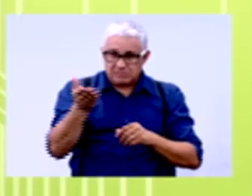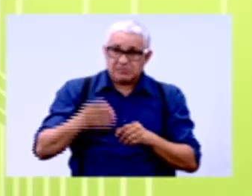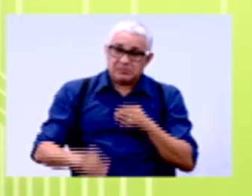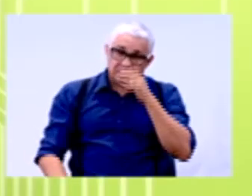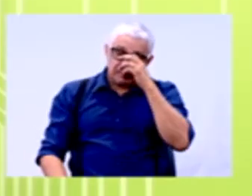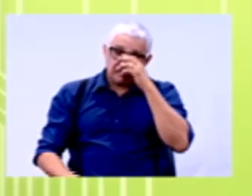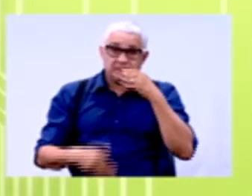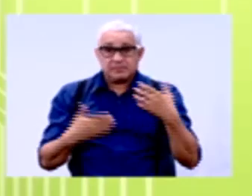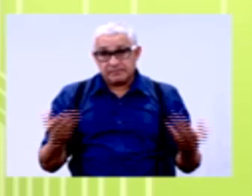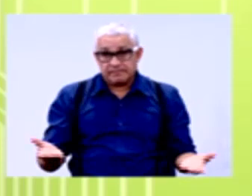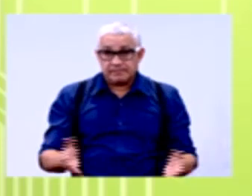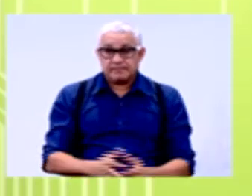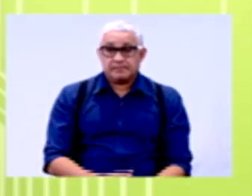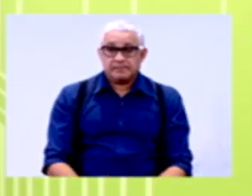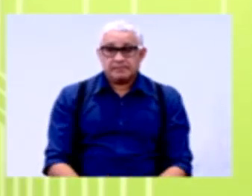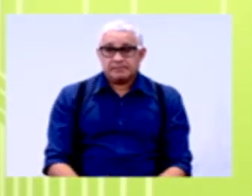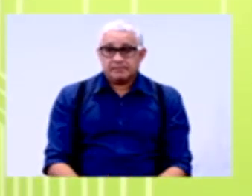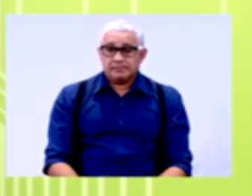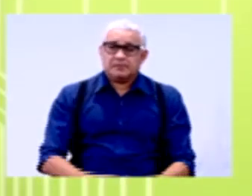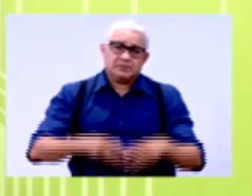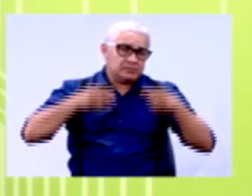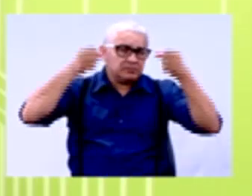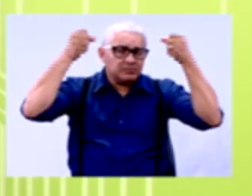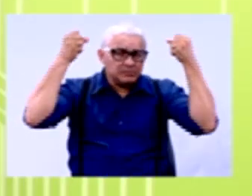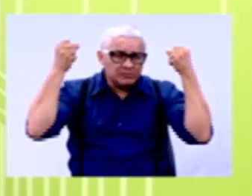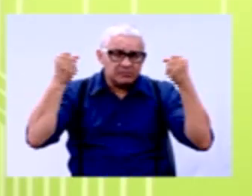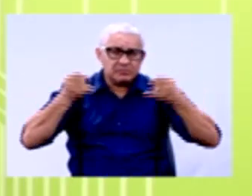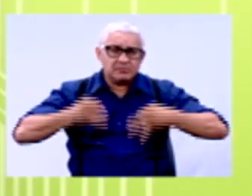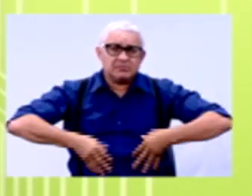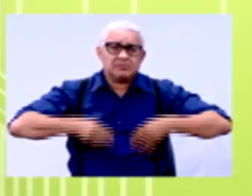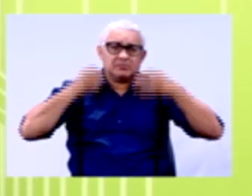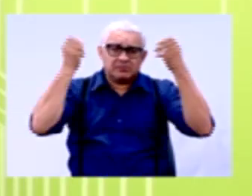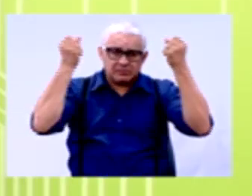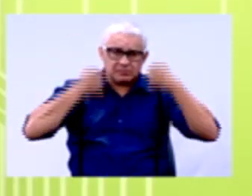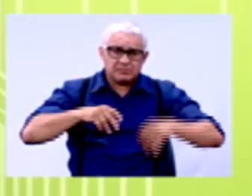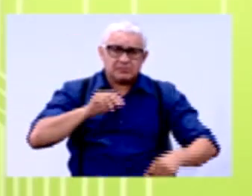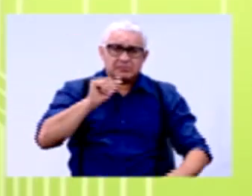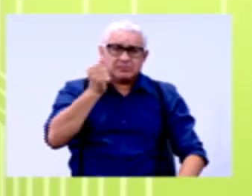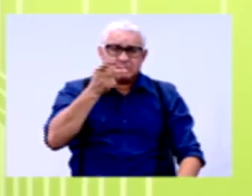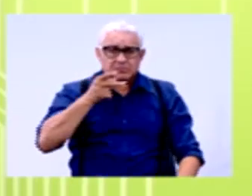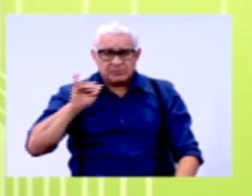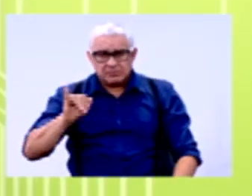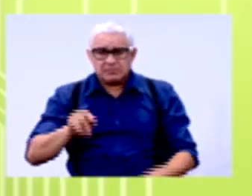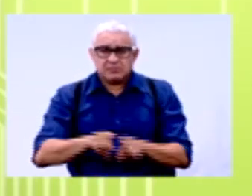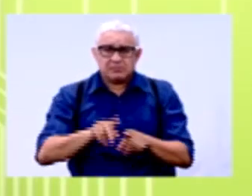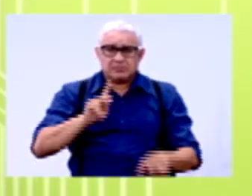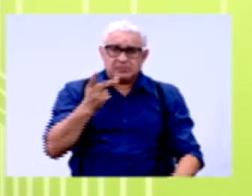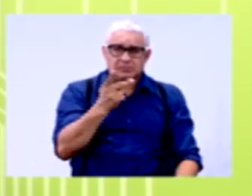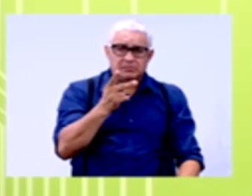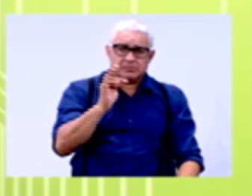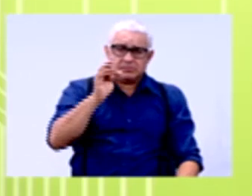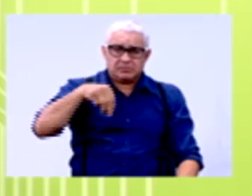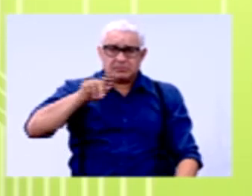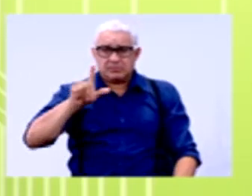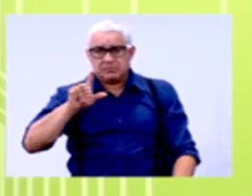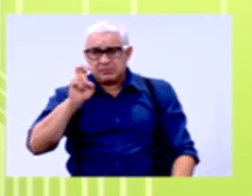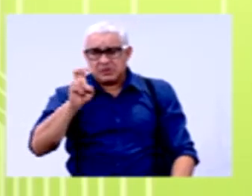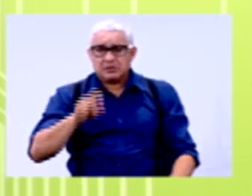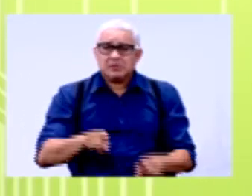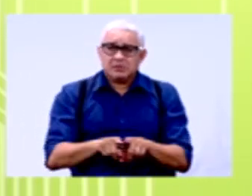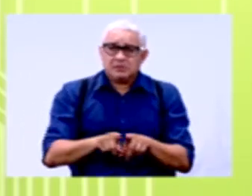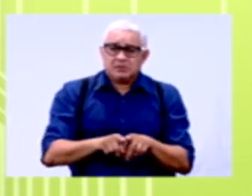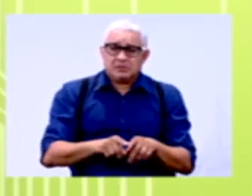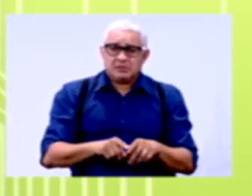Bom, galera, nós falamos aí bastante, né? Falamos de APIs, falamos de HTML5. Na realidade,